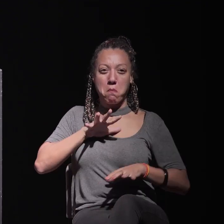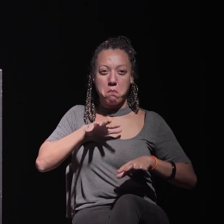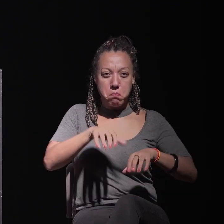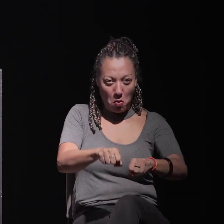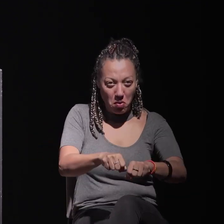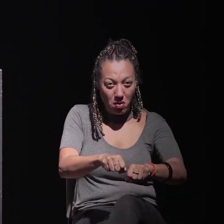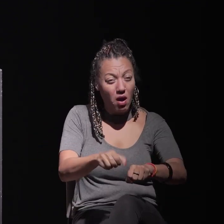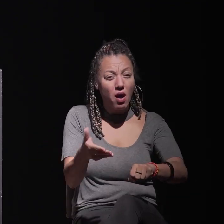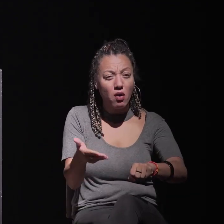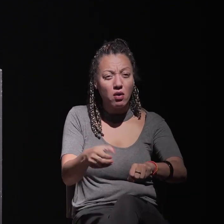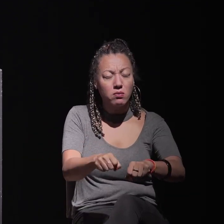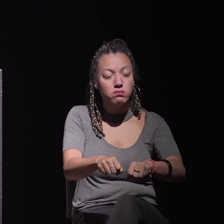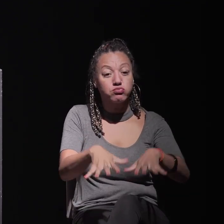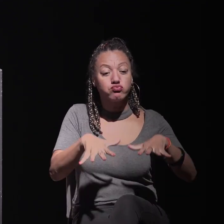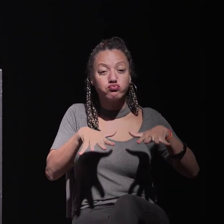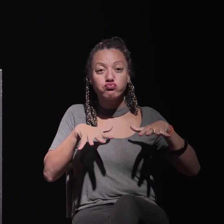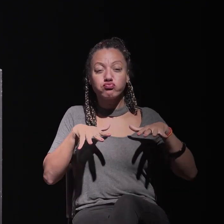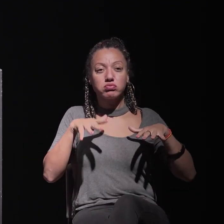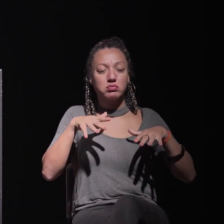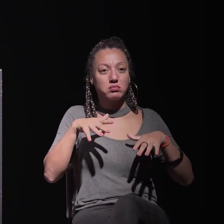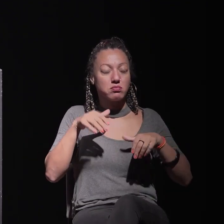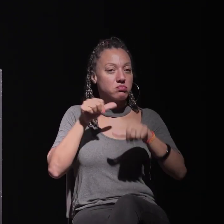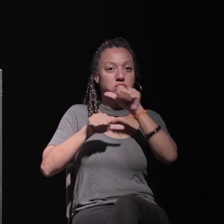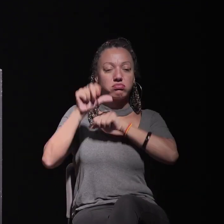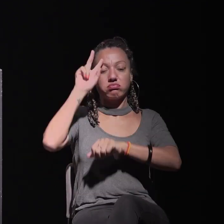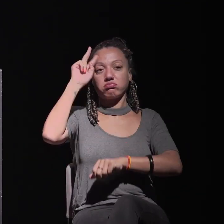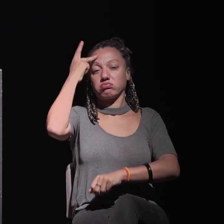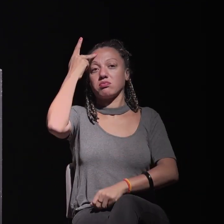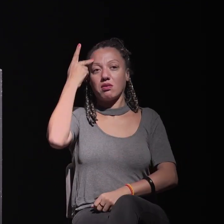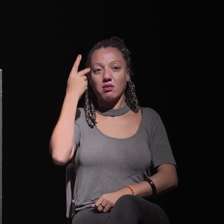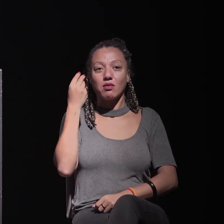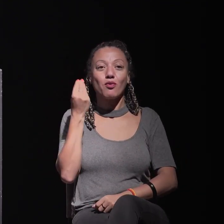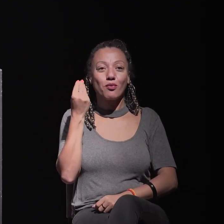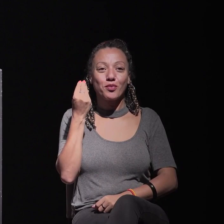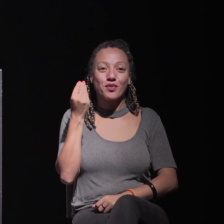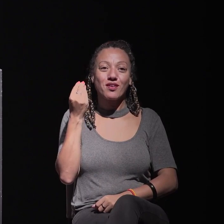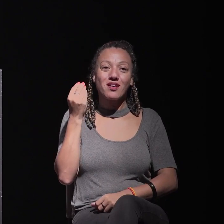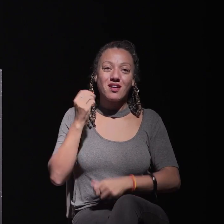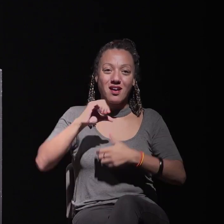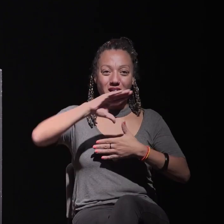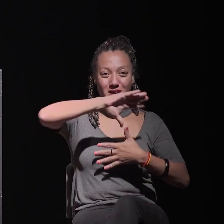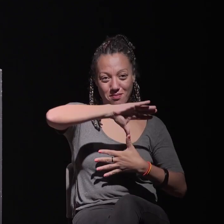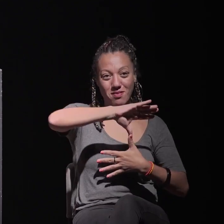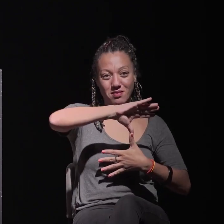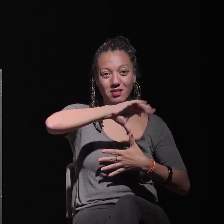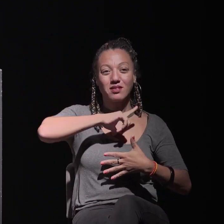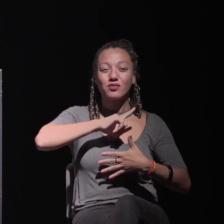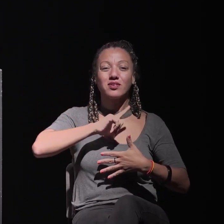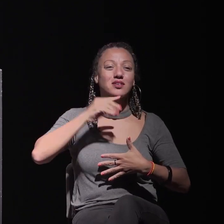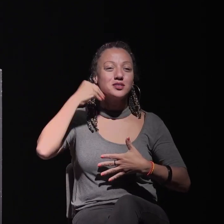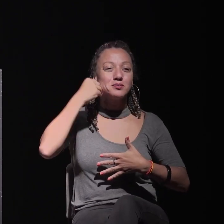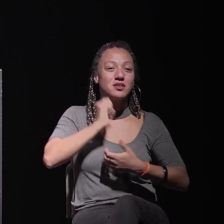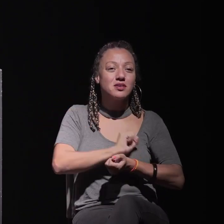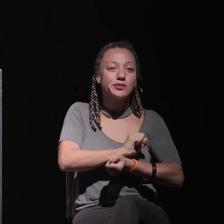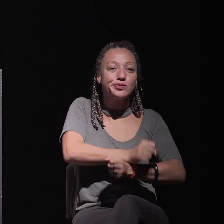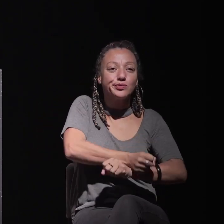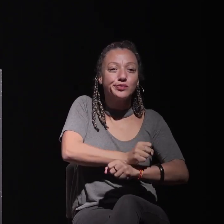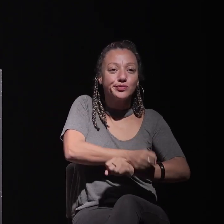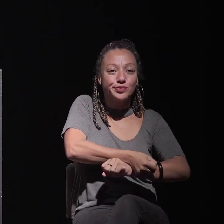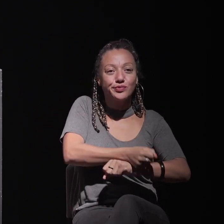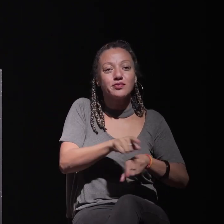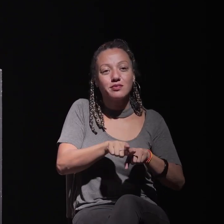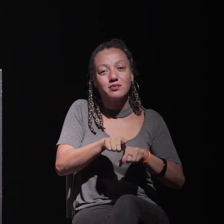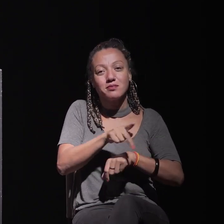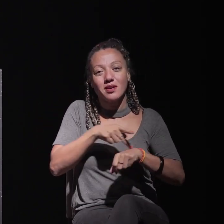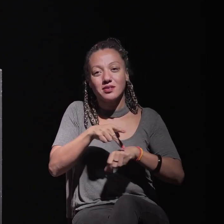produzir nosso conhecimento. E o que tem de comum nas Américas? A experiência da escravidão entre o Brasil e os Estados Unidos, e os países das Antilhas.